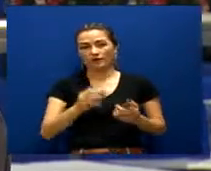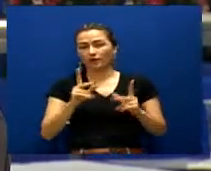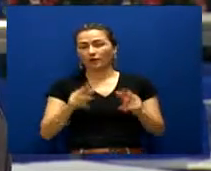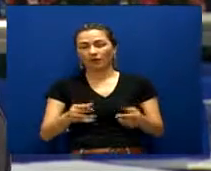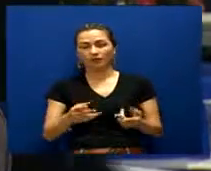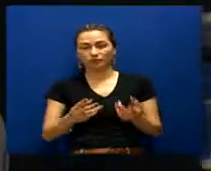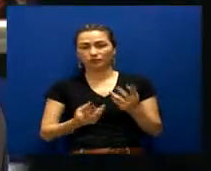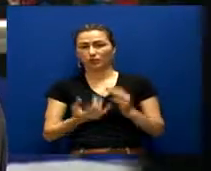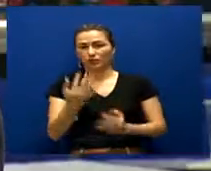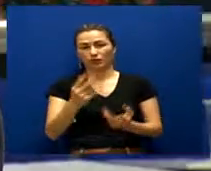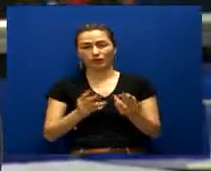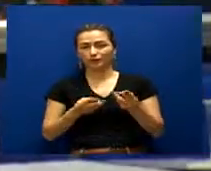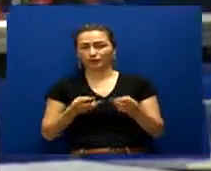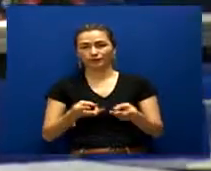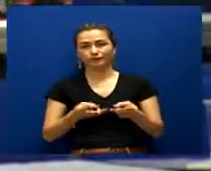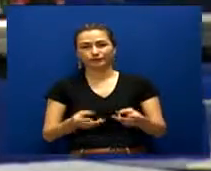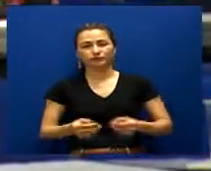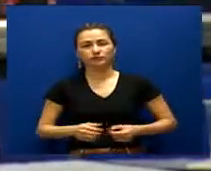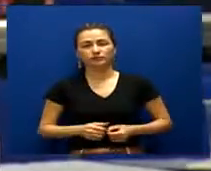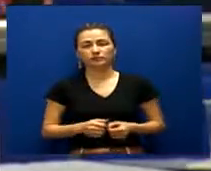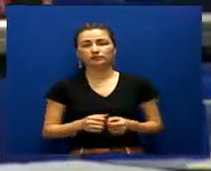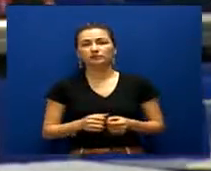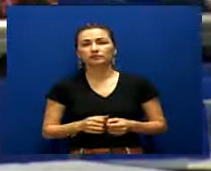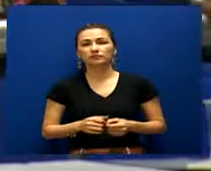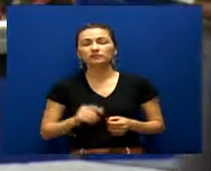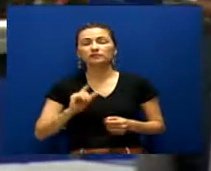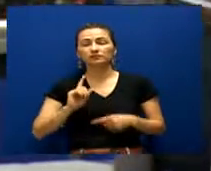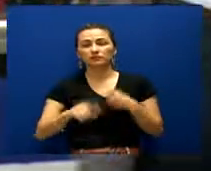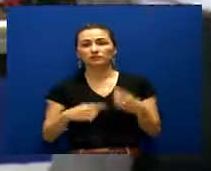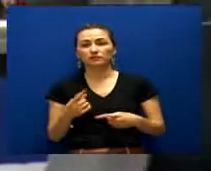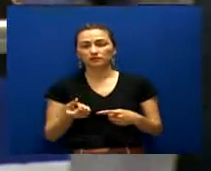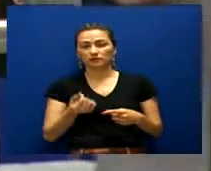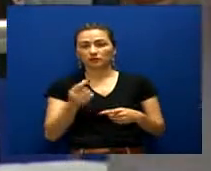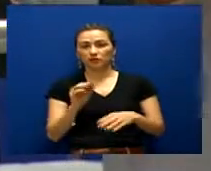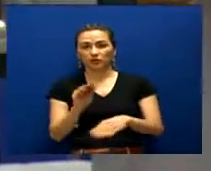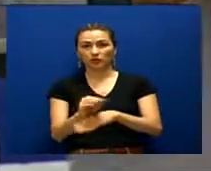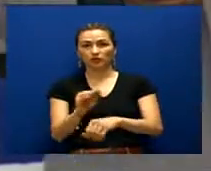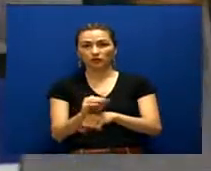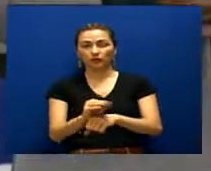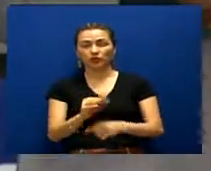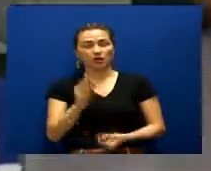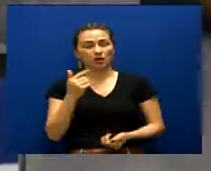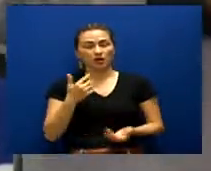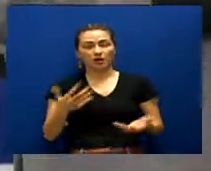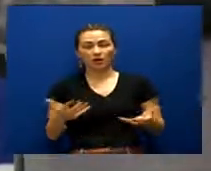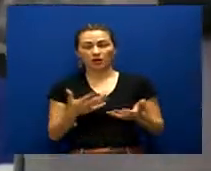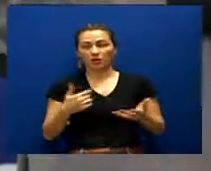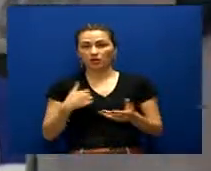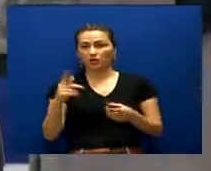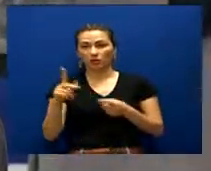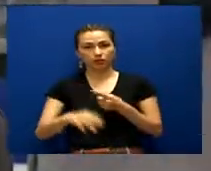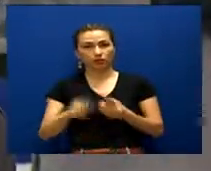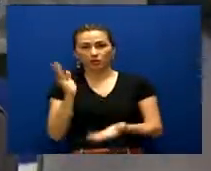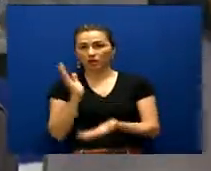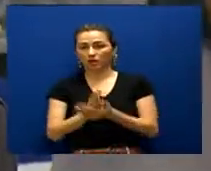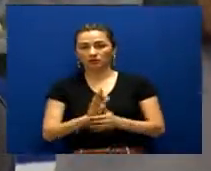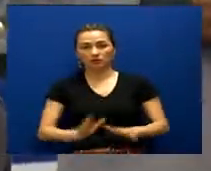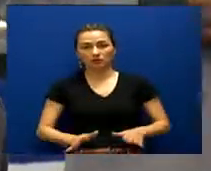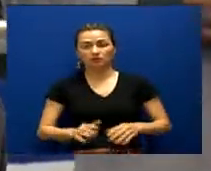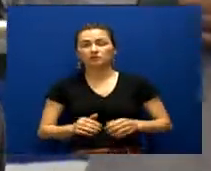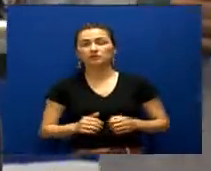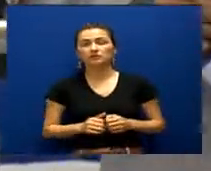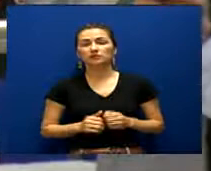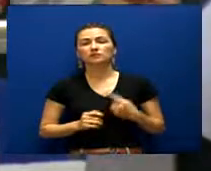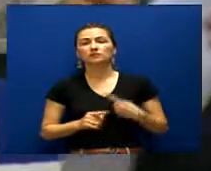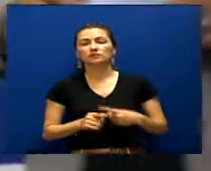enviar recursos. Eu suspendi a remessa de recursos, não me enviei, estou aqui dizendo para o senhor, desde